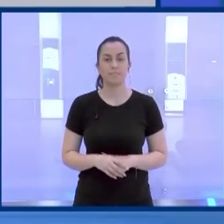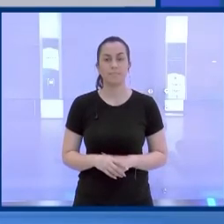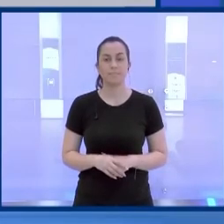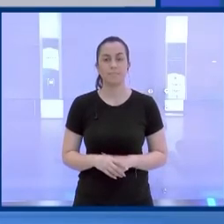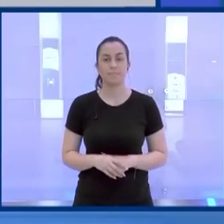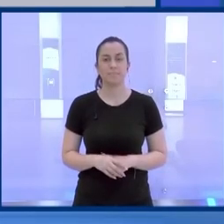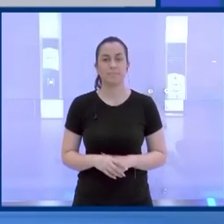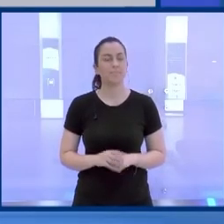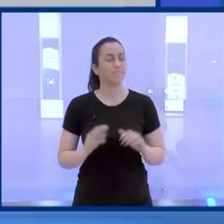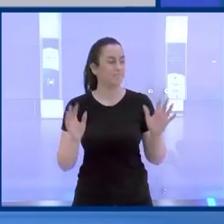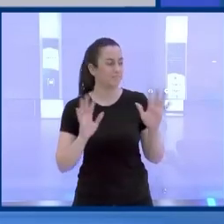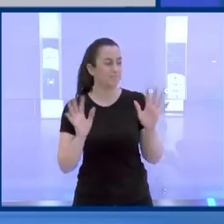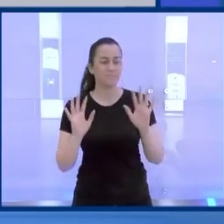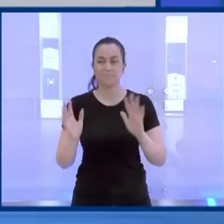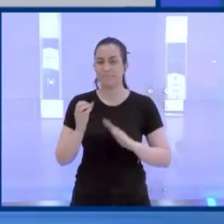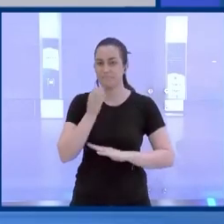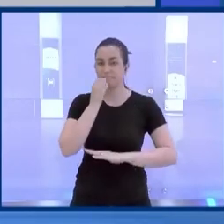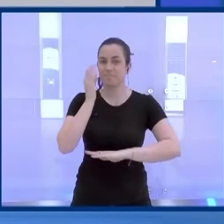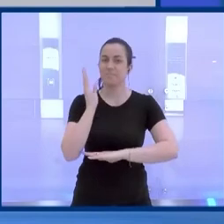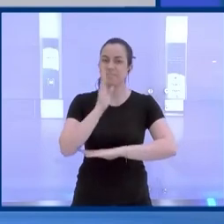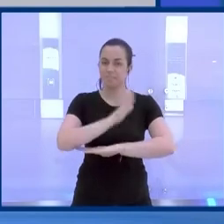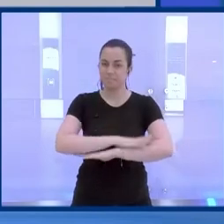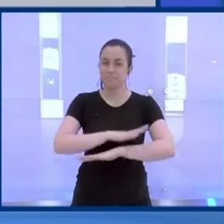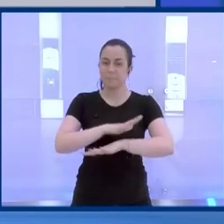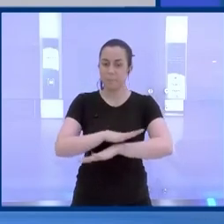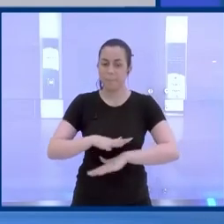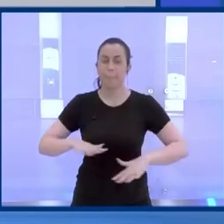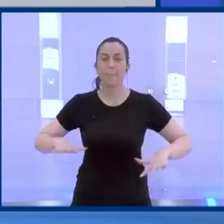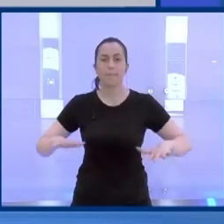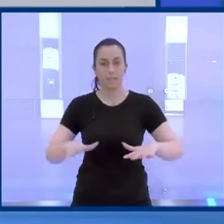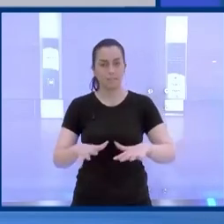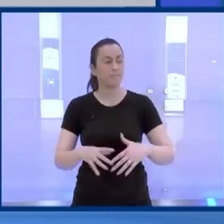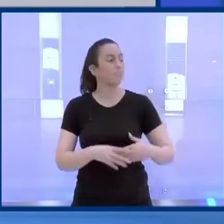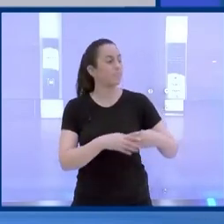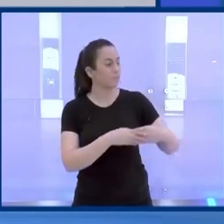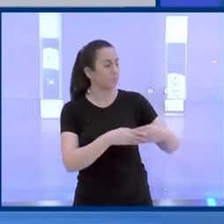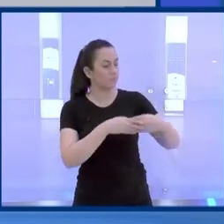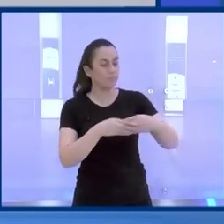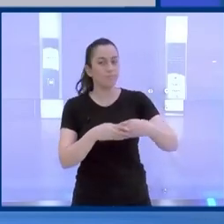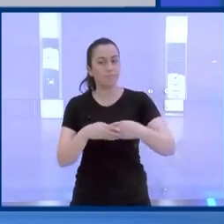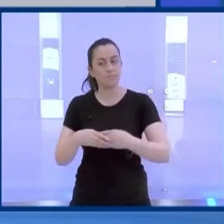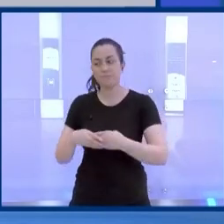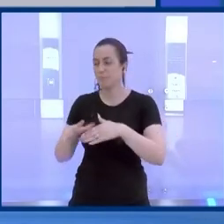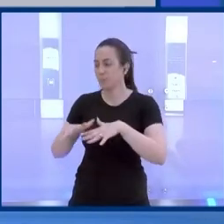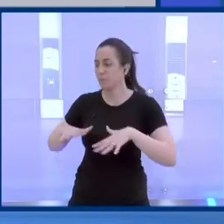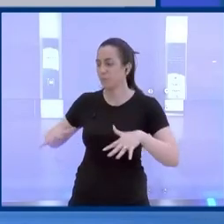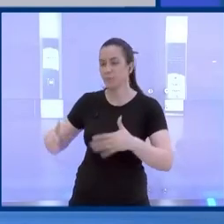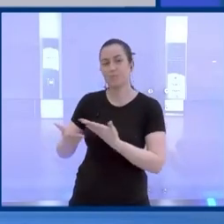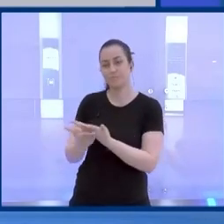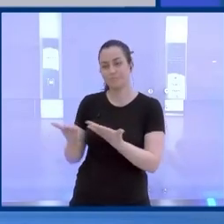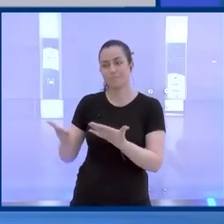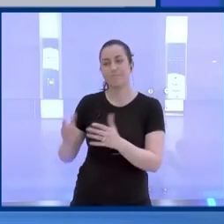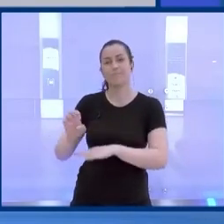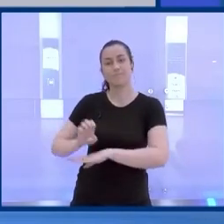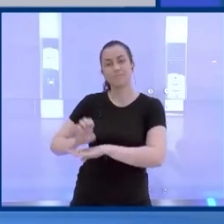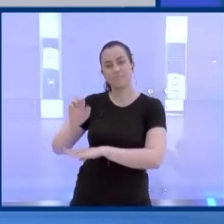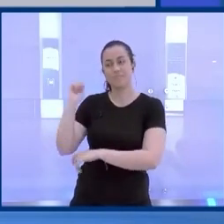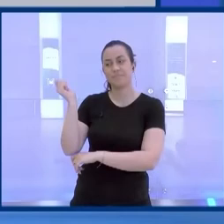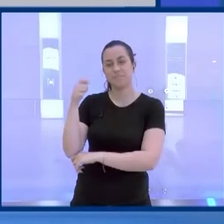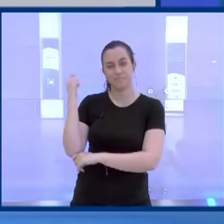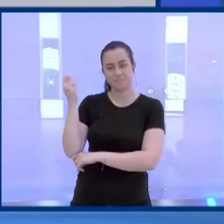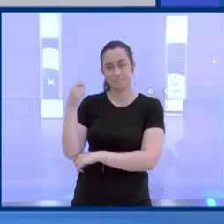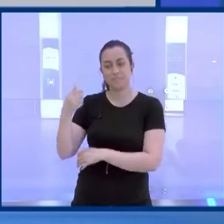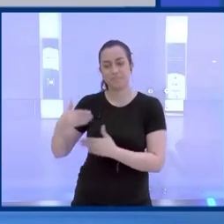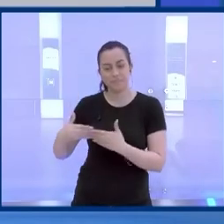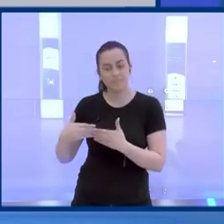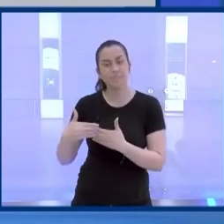Boa tarde a todos. Gostaria de, em primeiro lugar, cumprimentar o governo do Estado do Rio Grande do Sul pela iniciativa na